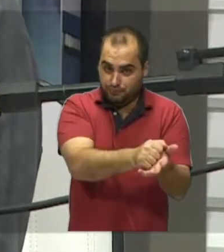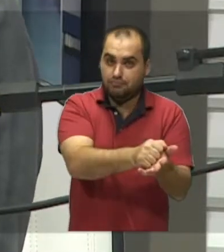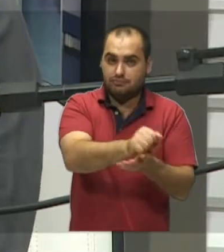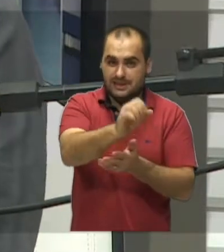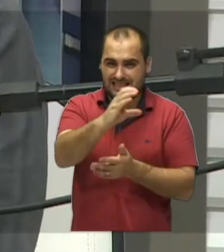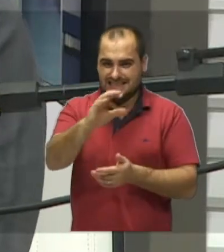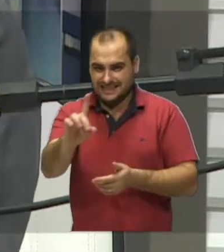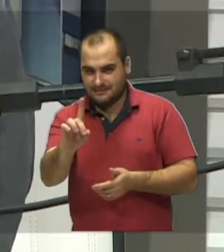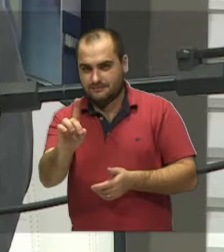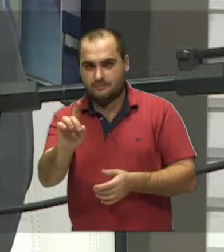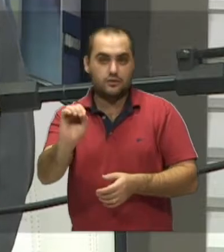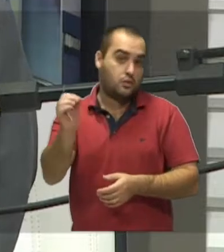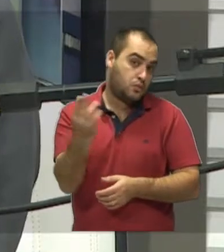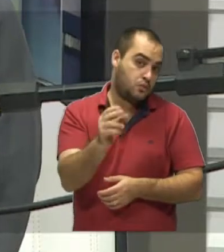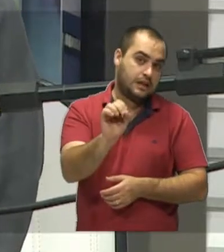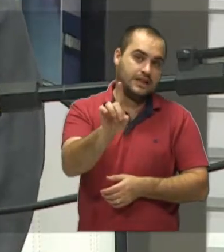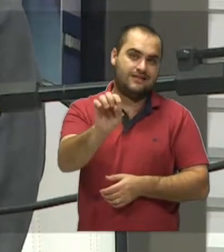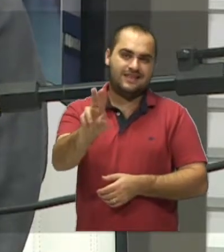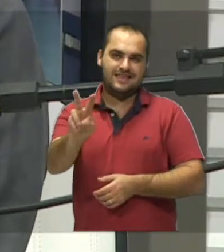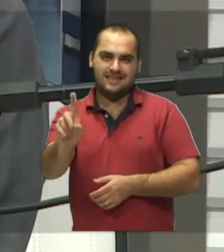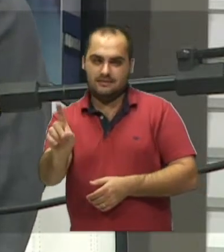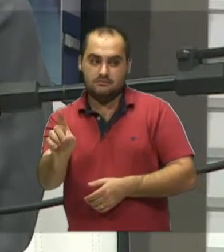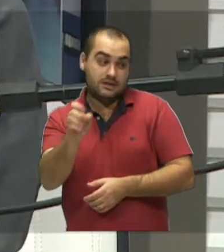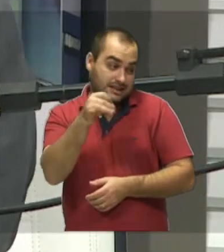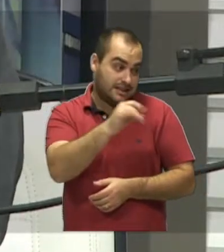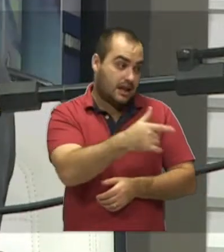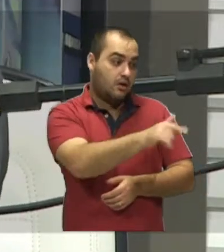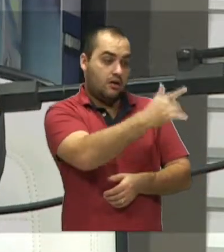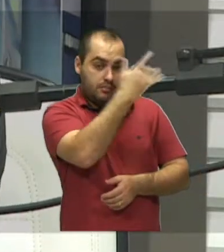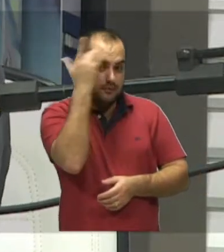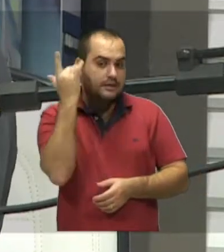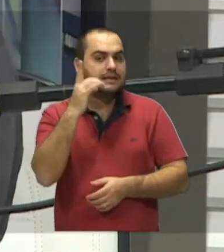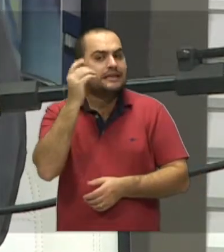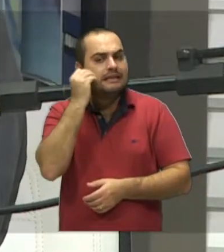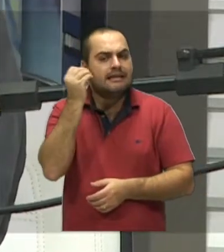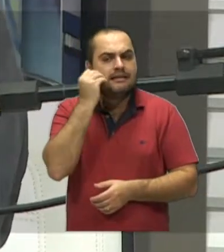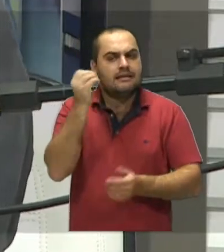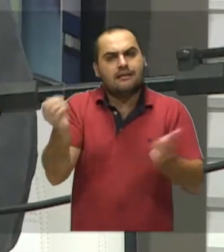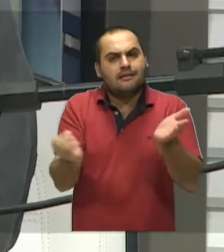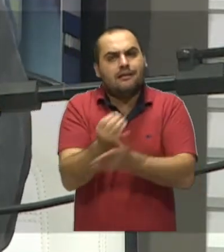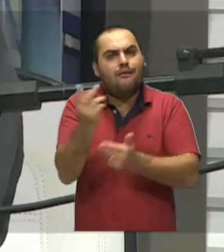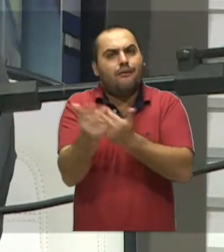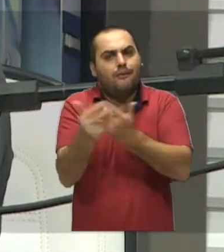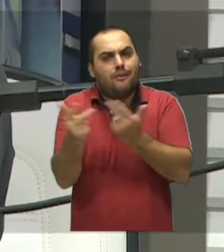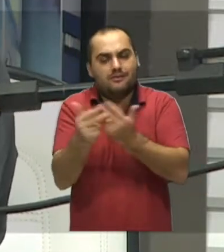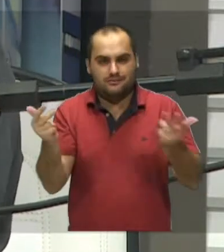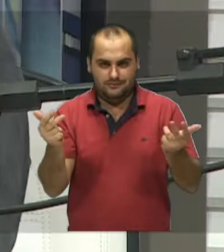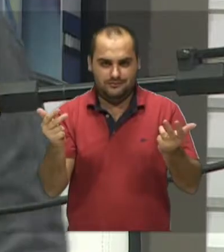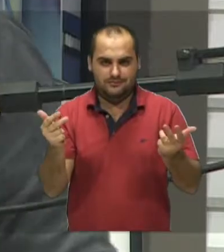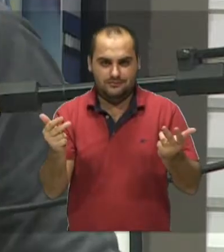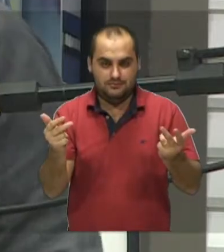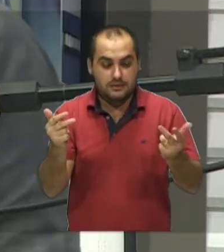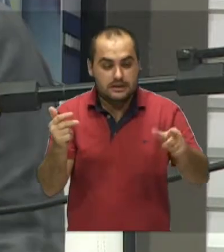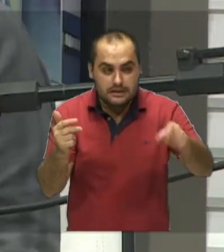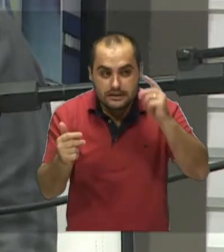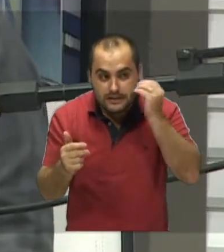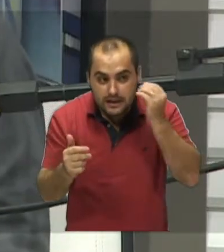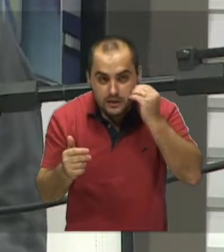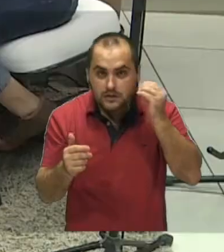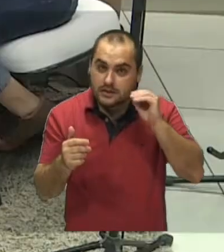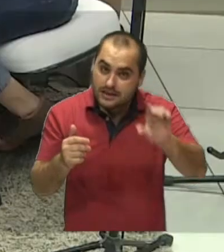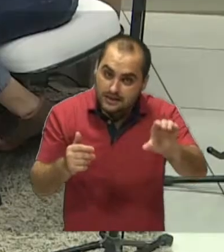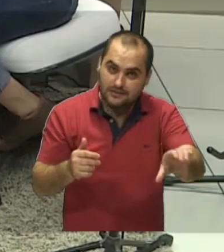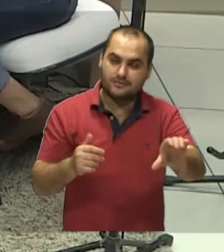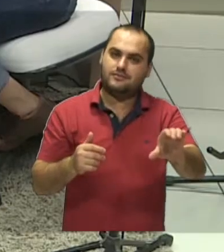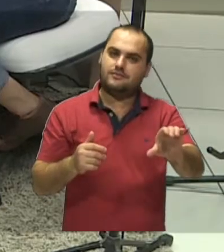gravar alguma coisa, principalmente se é do outro, tenta fazer alguma coisa diferente. E a gente meio que buscou isso, de